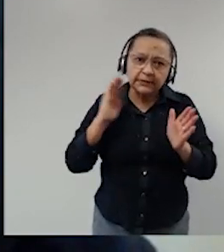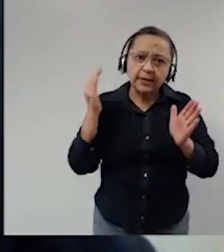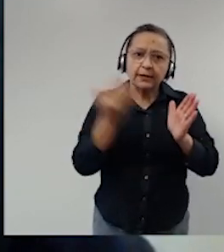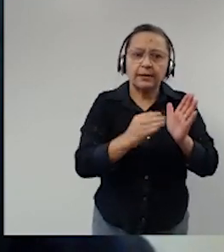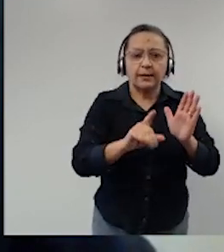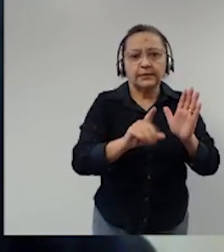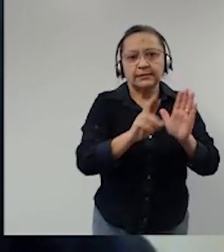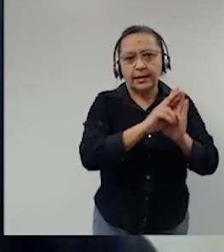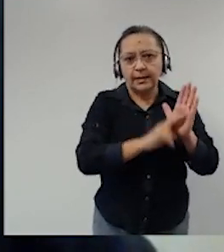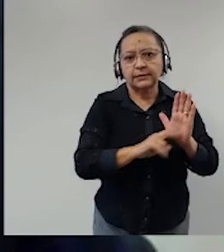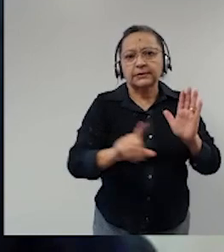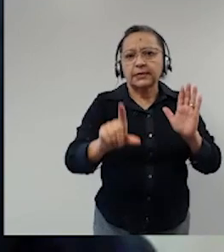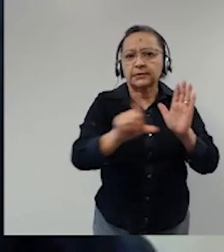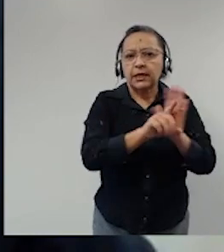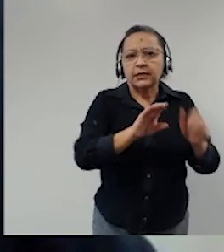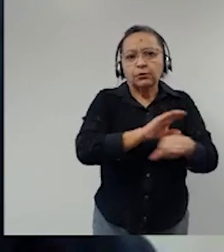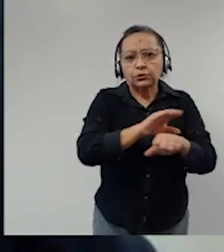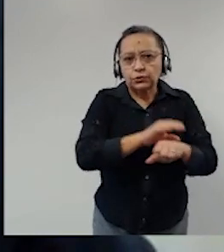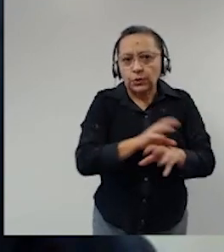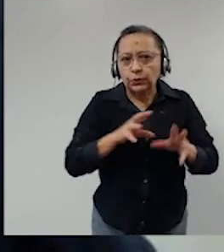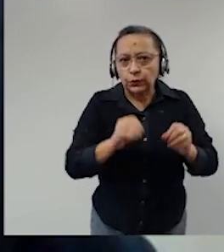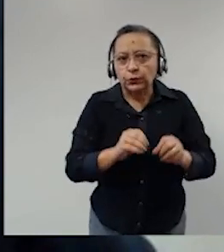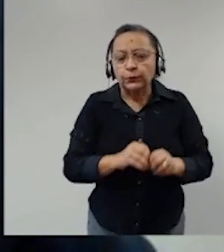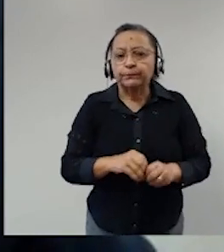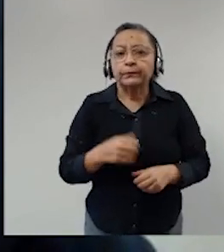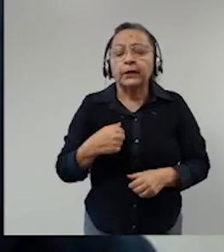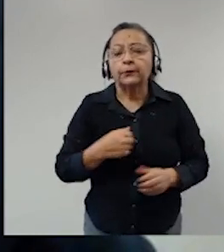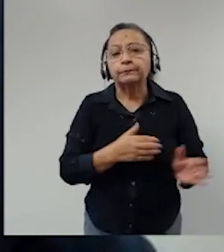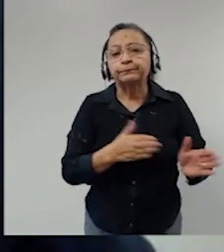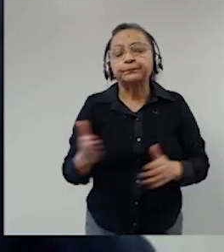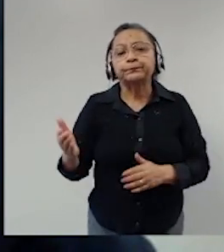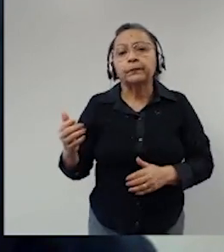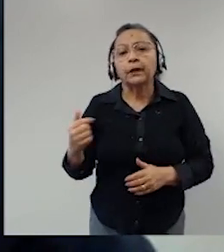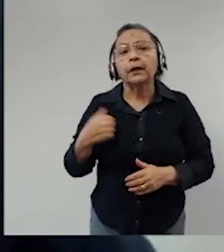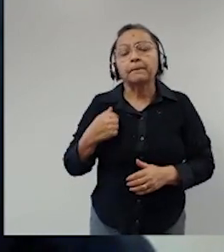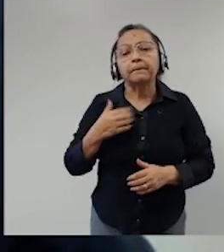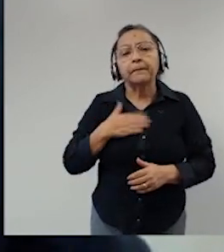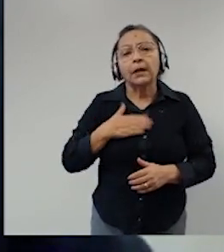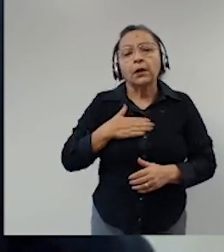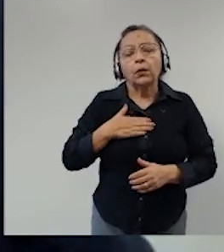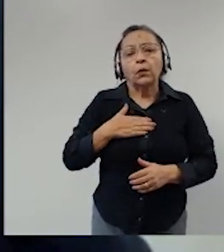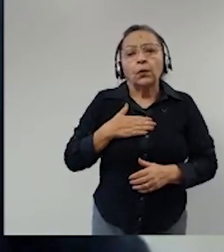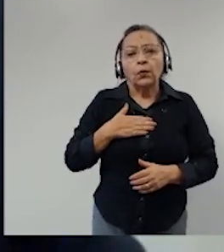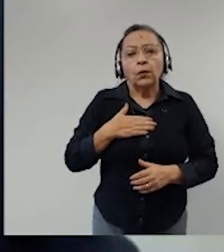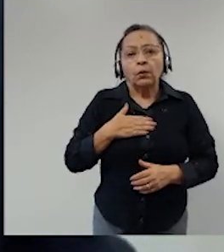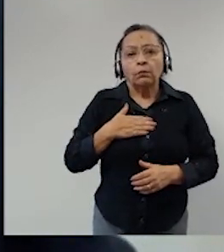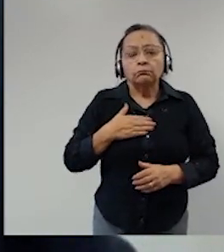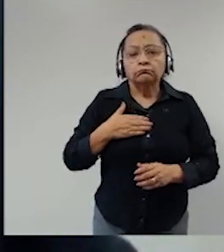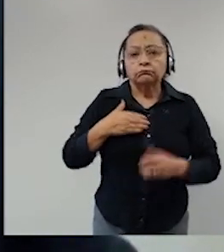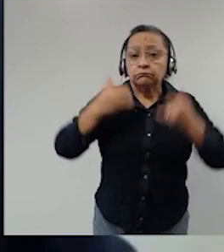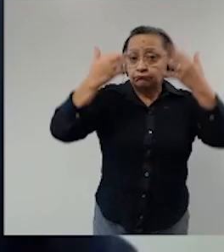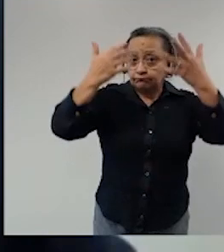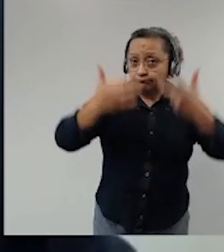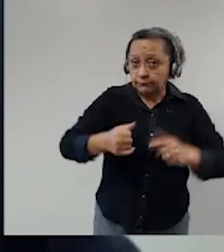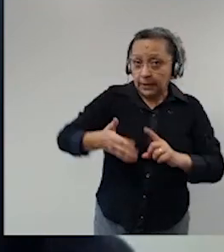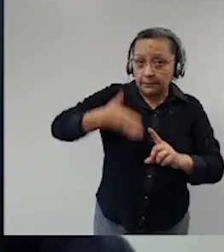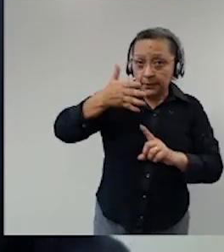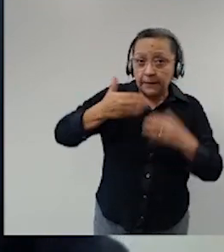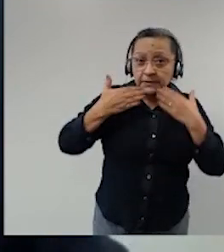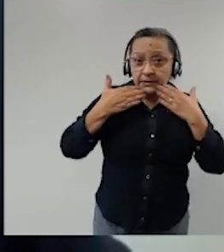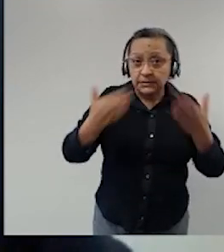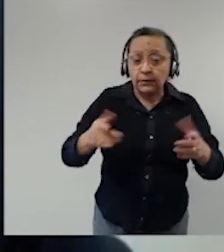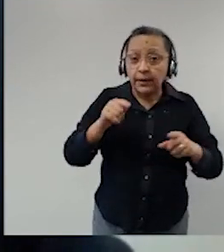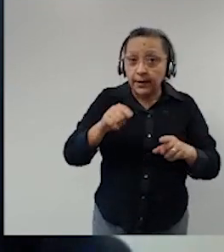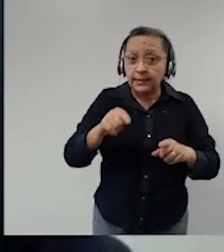Marcos Augusto. Né? Eu quero dizer que farei uma abordagem, então, dessa essencialidade do acesso